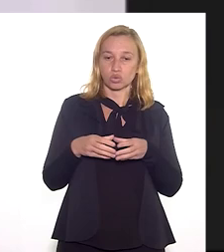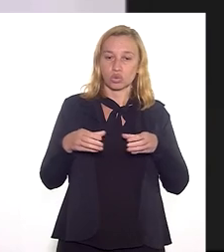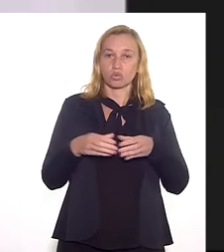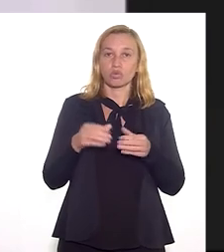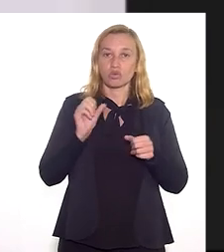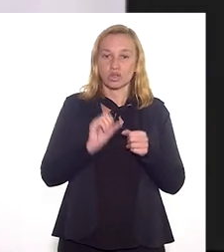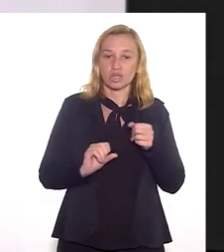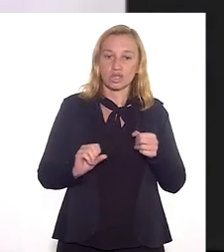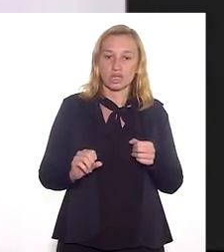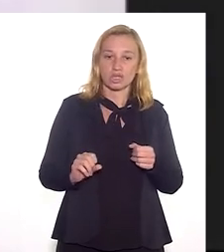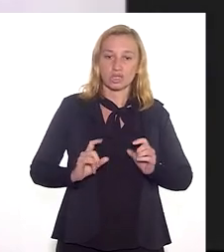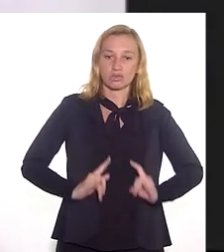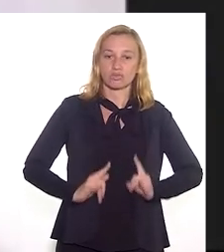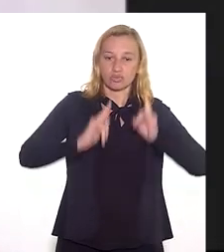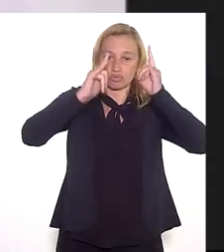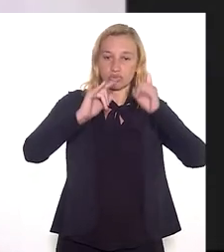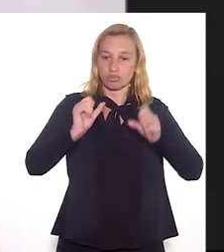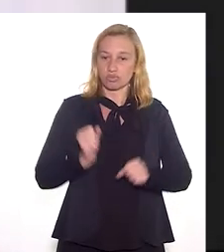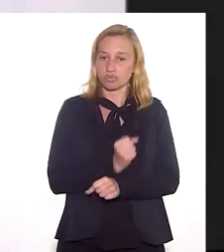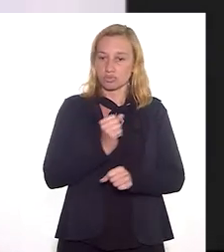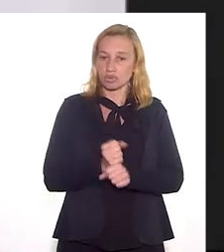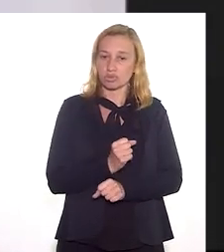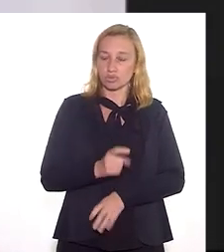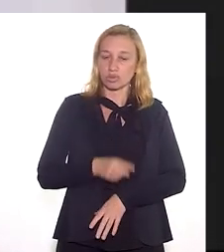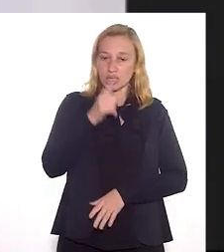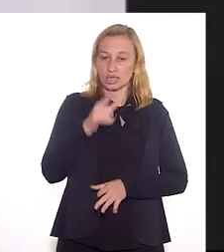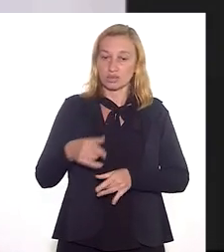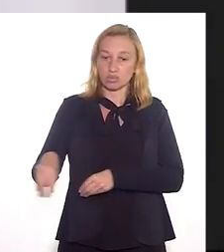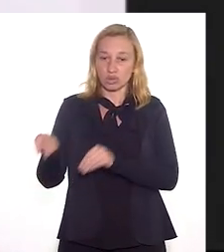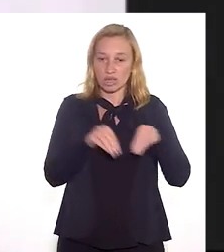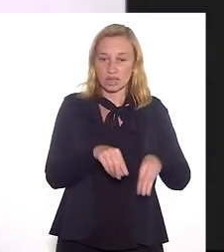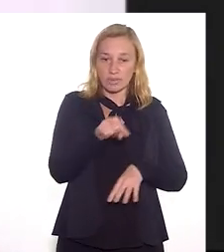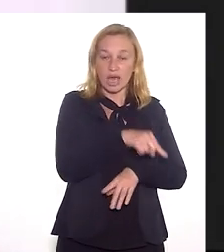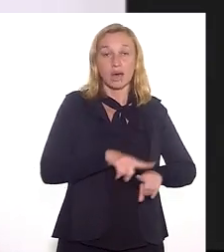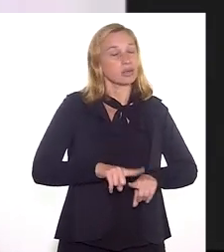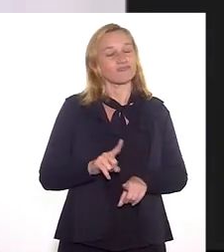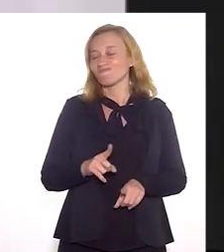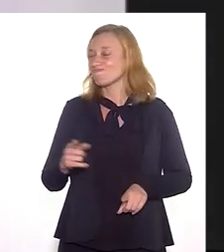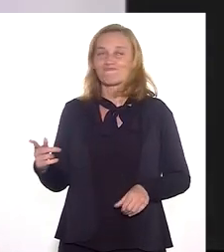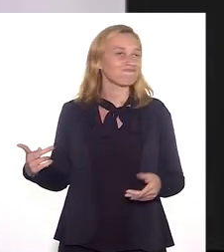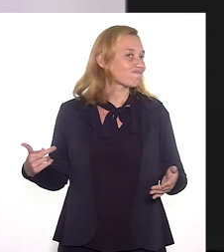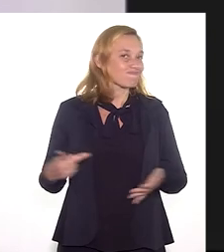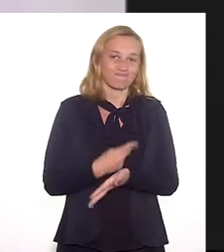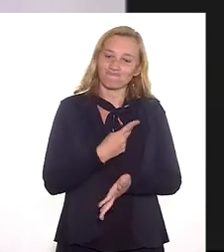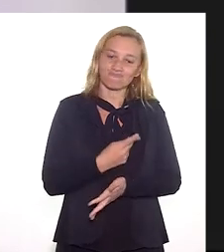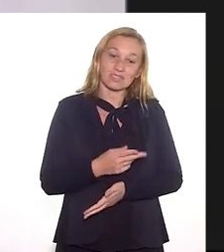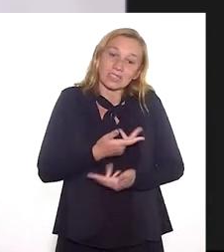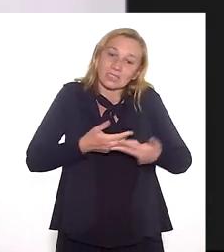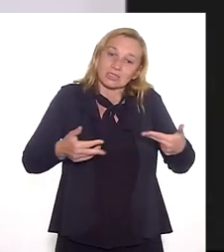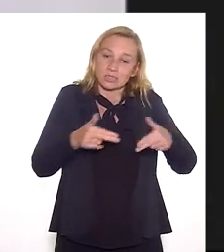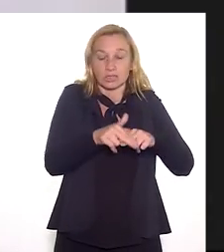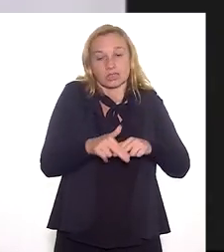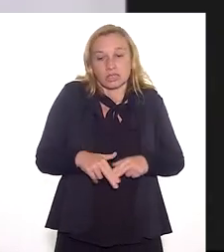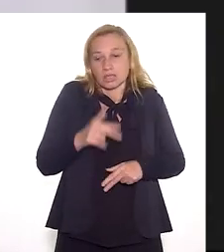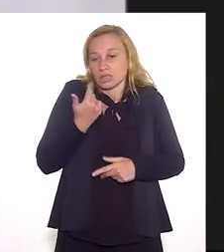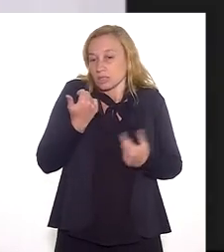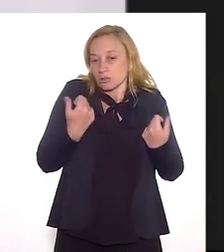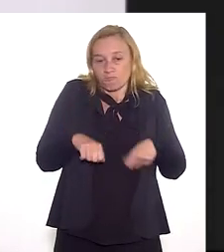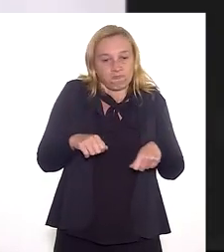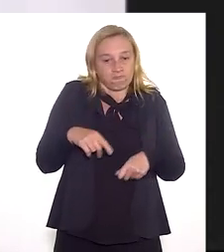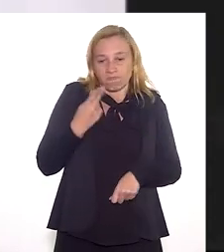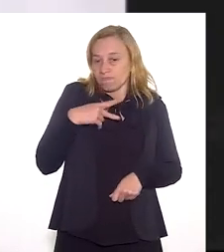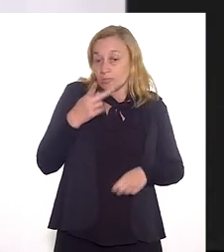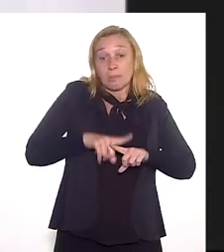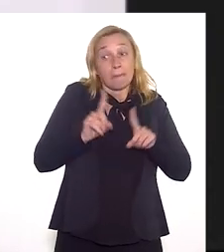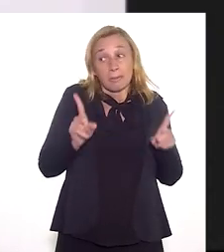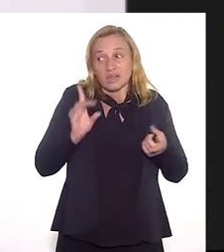as grandes corporações fizessem os edifícios aqui, se mudassem para cá, mas não aconteceu por diversos motivos. A